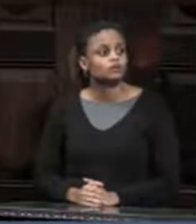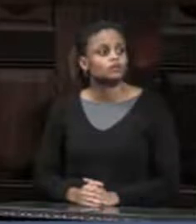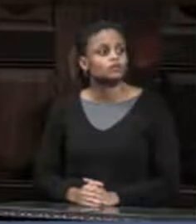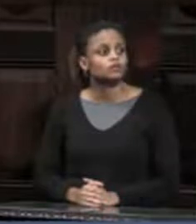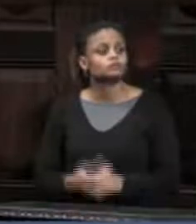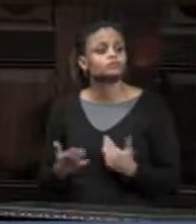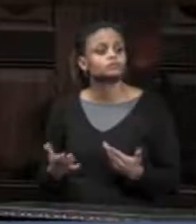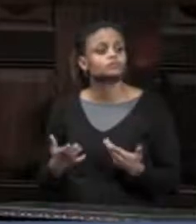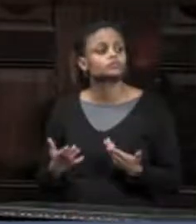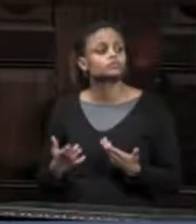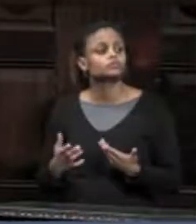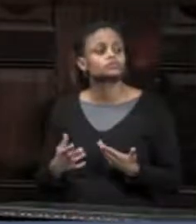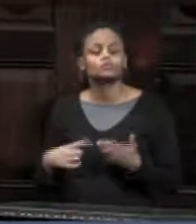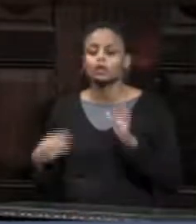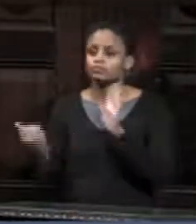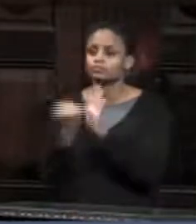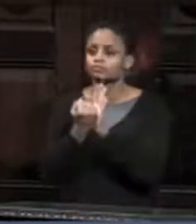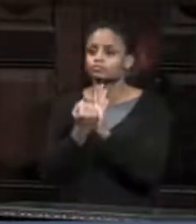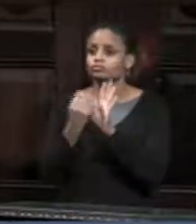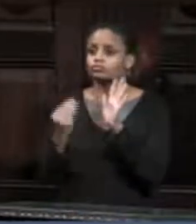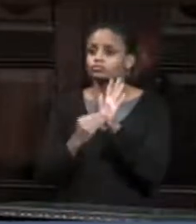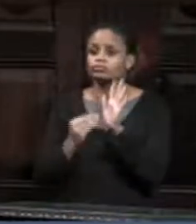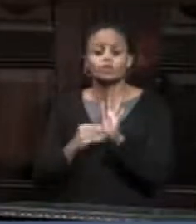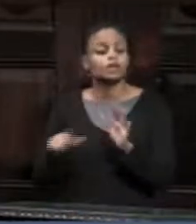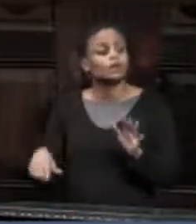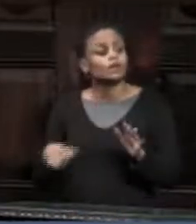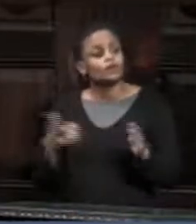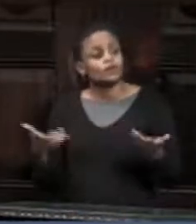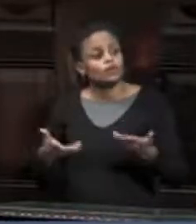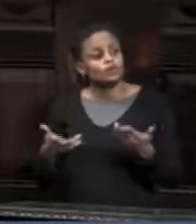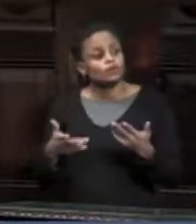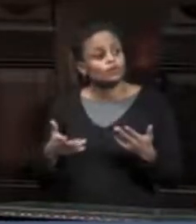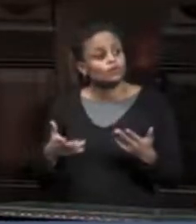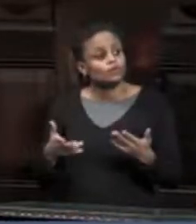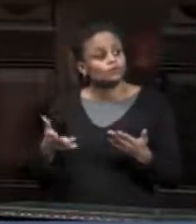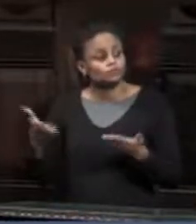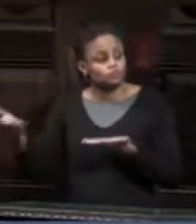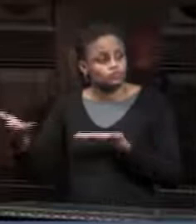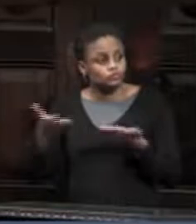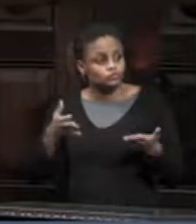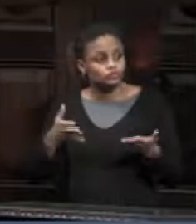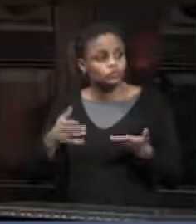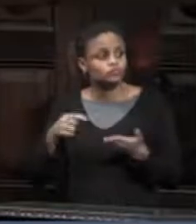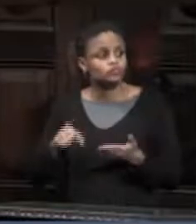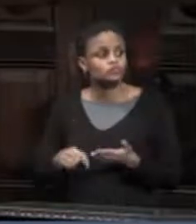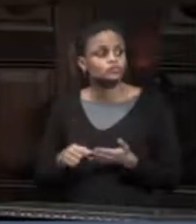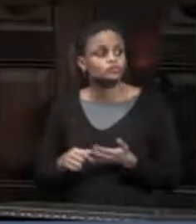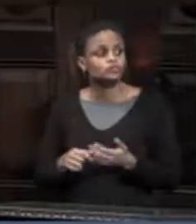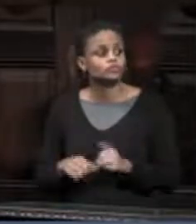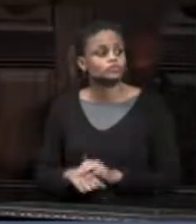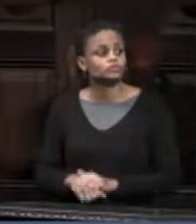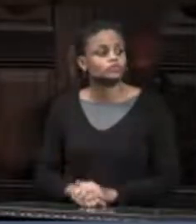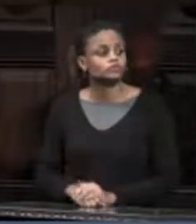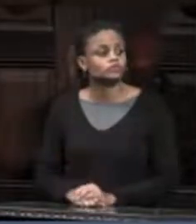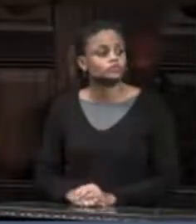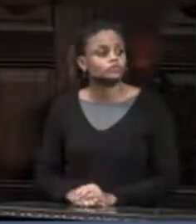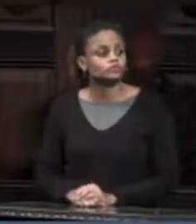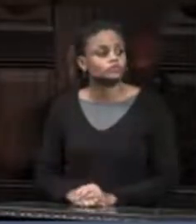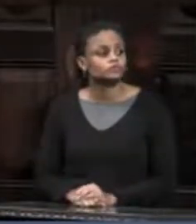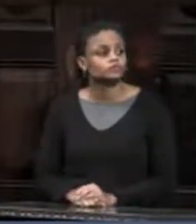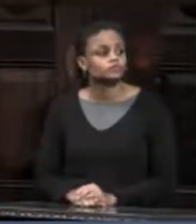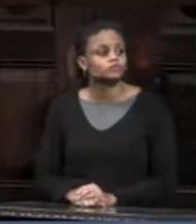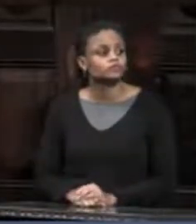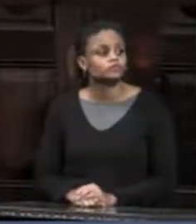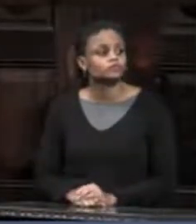Feito isso, eu coloco aqui essa situação que